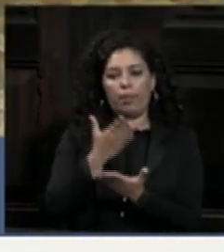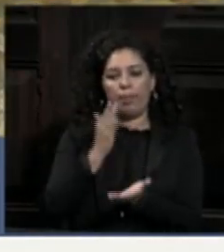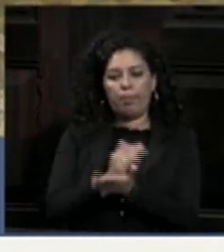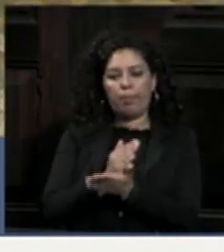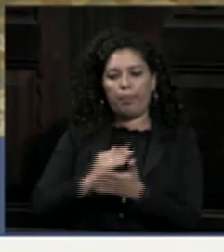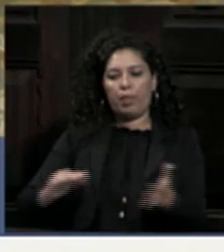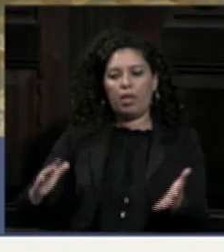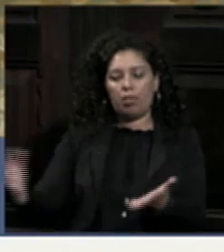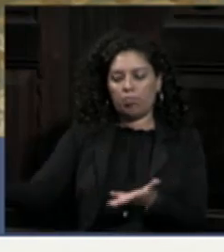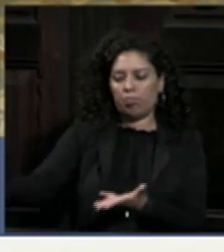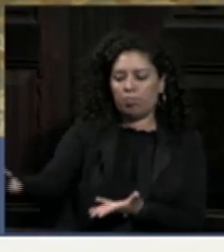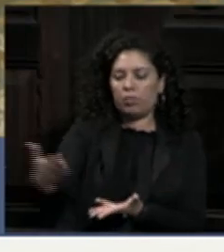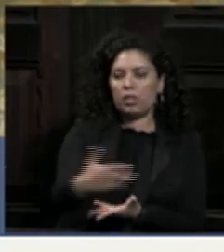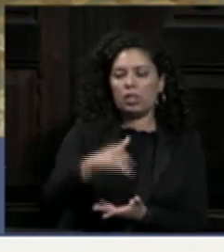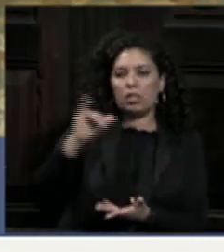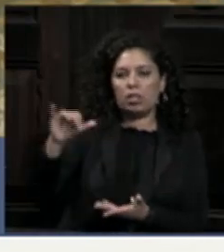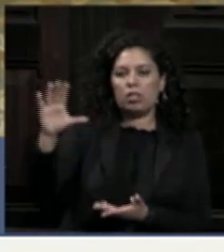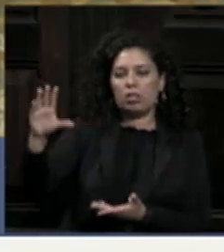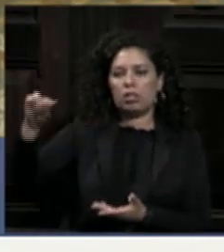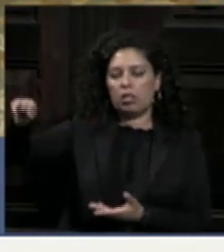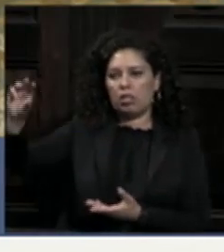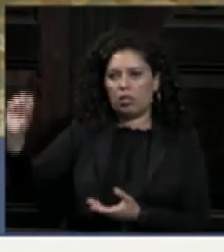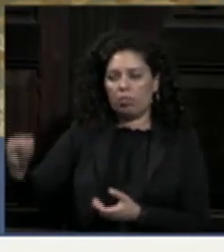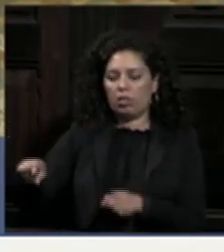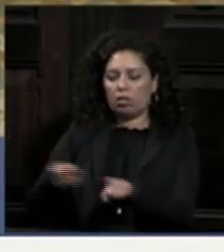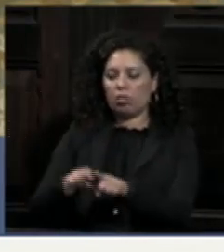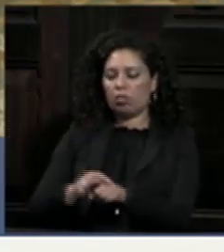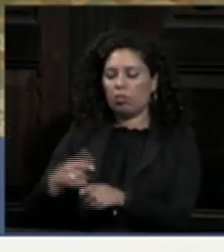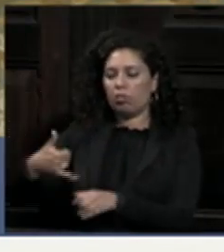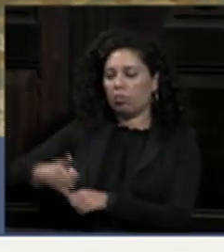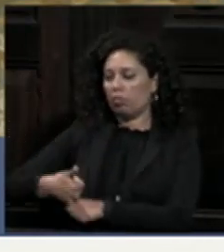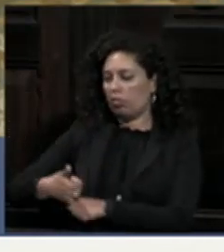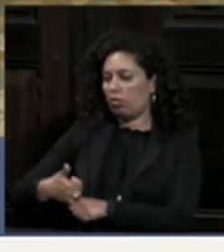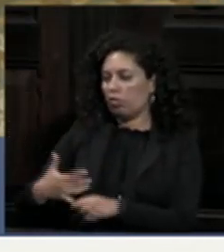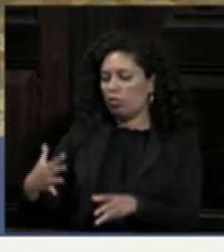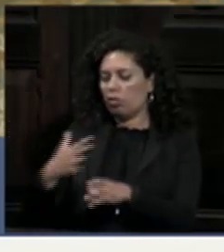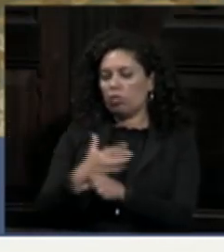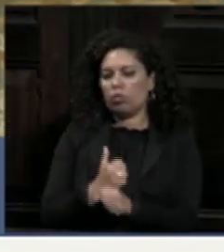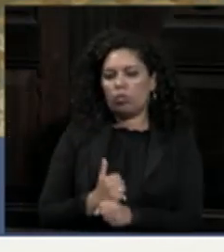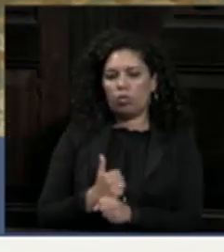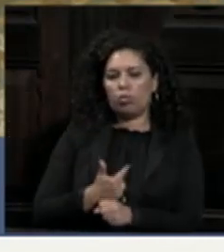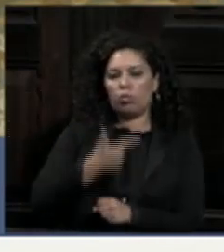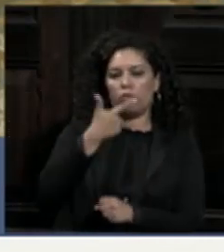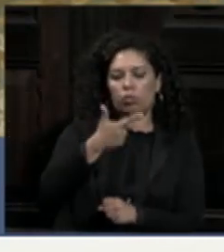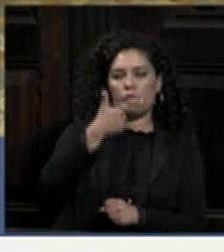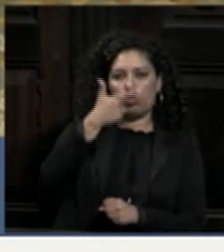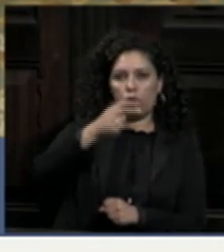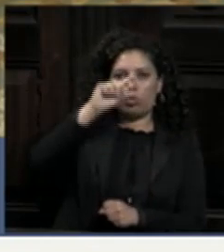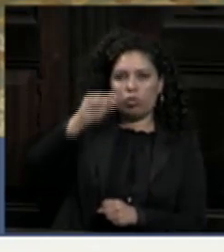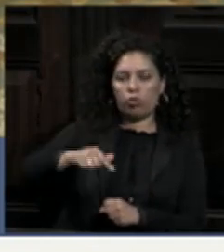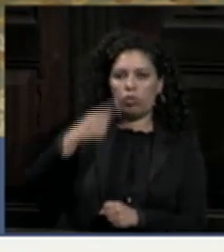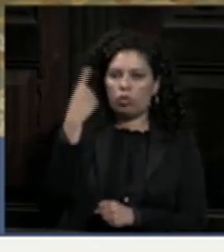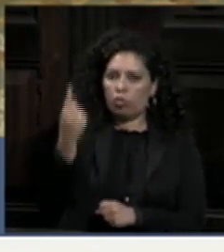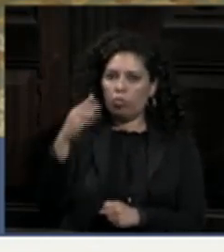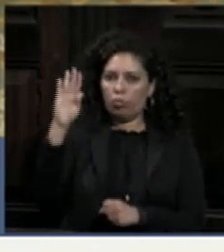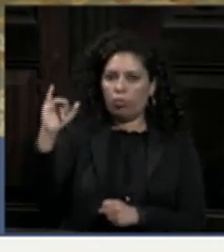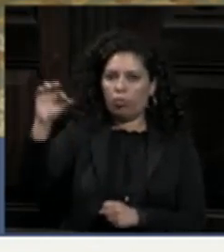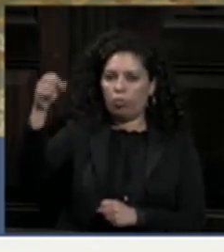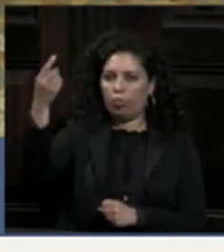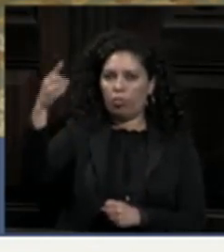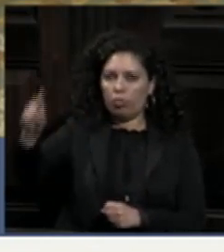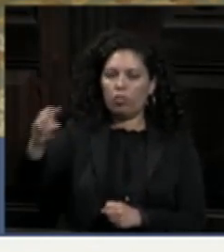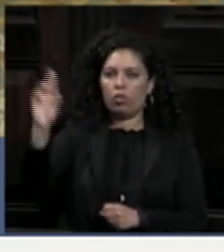na exportação de petróleo chega a 2,1 bilhões de reais por ano